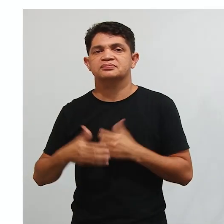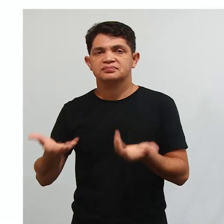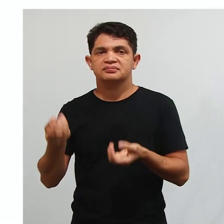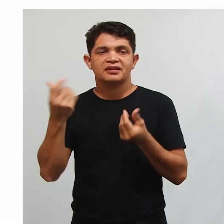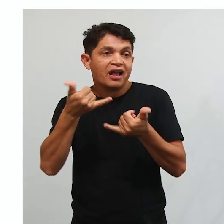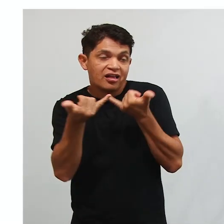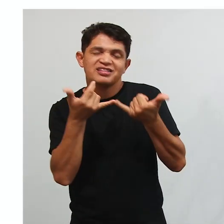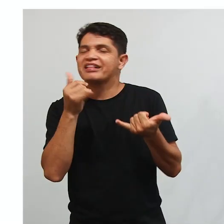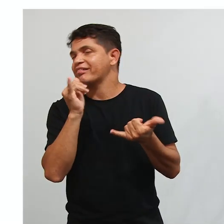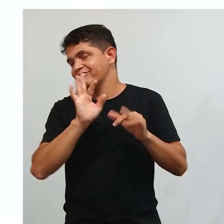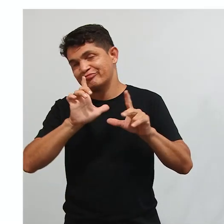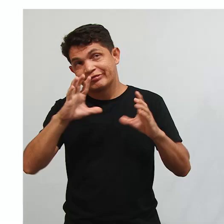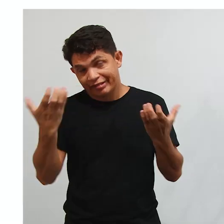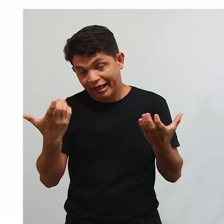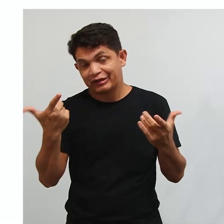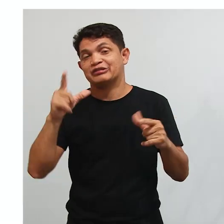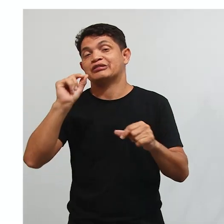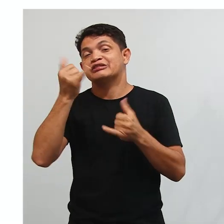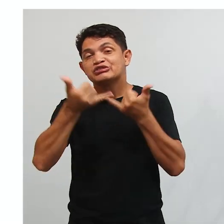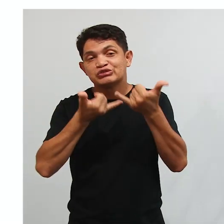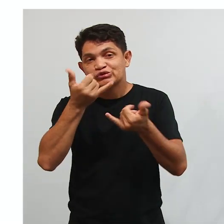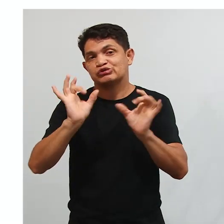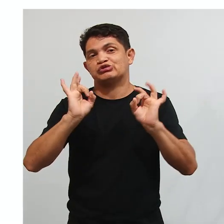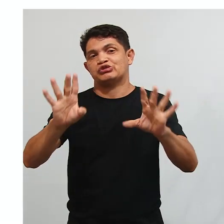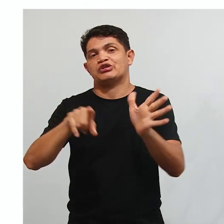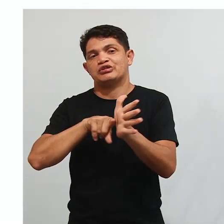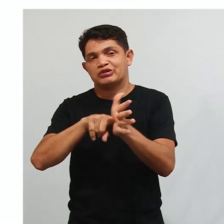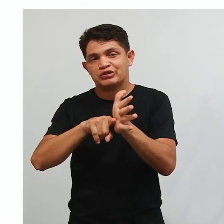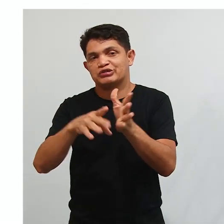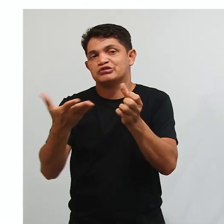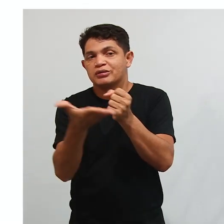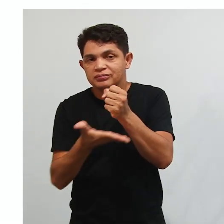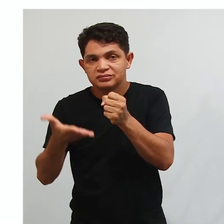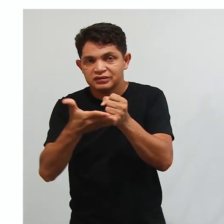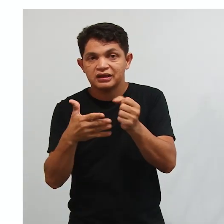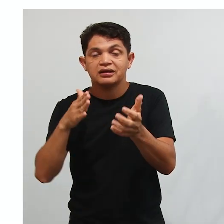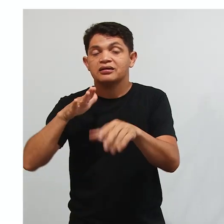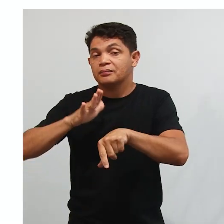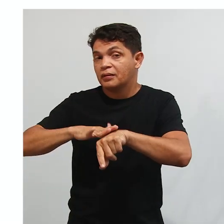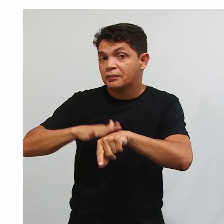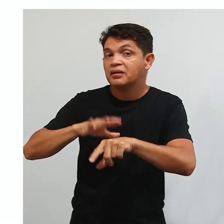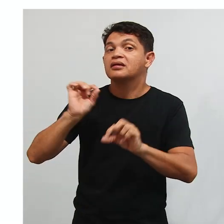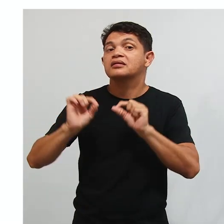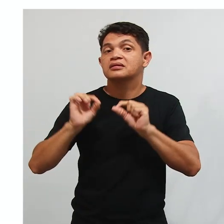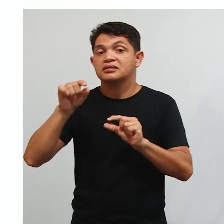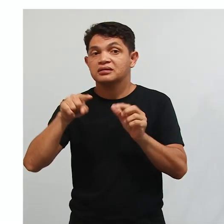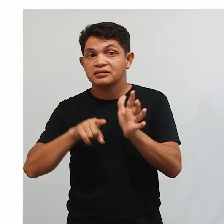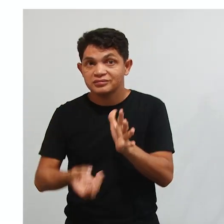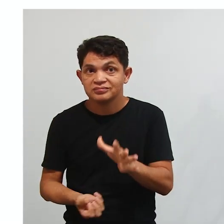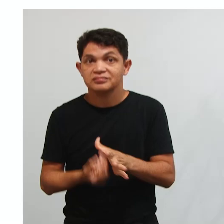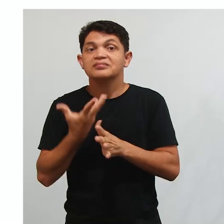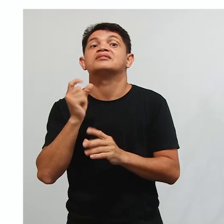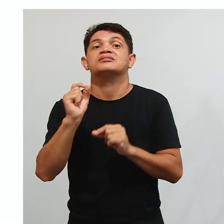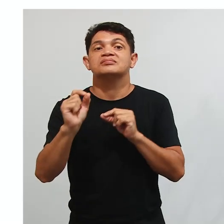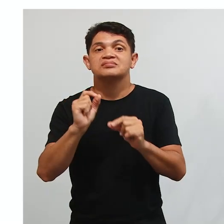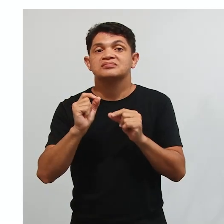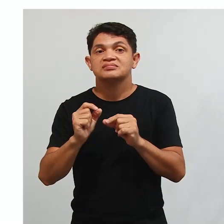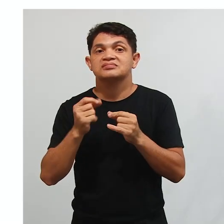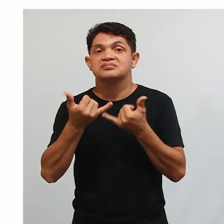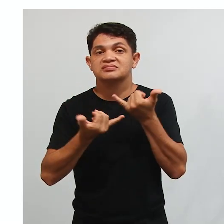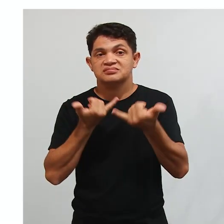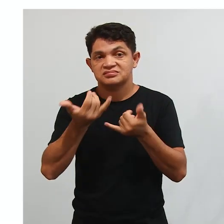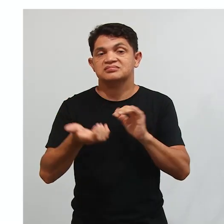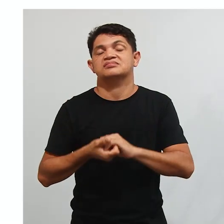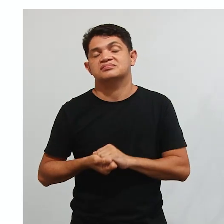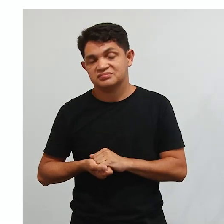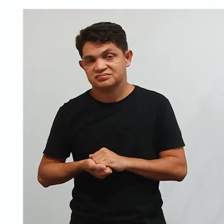claro isso aqui é uma brincadeira né gente Mas é para mostrar que a pesquisa básica naquele momento ela pode aparentemente não ter uma